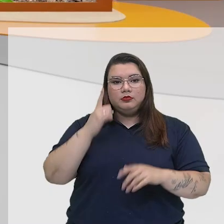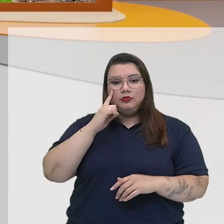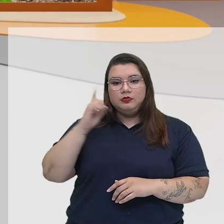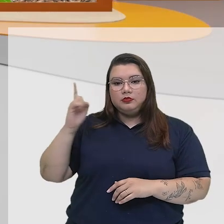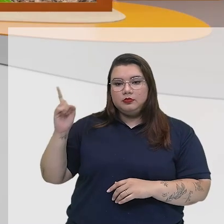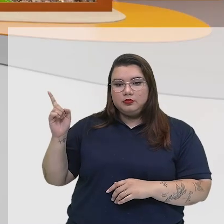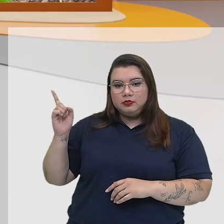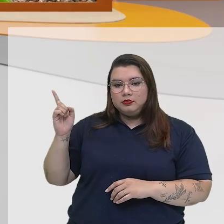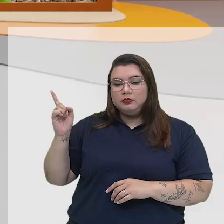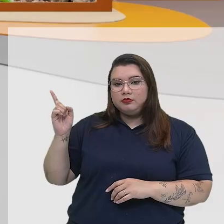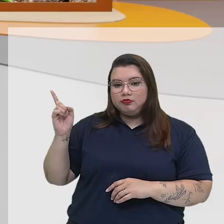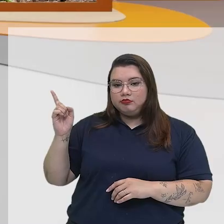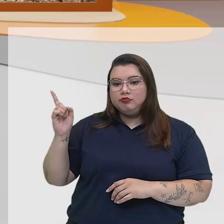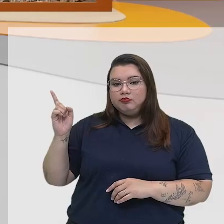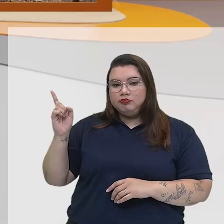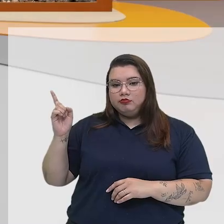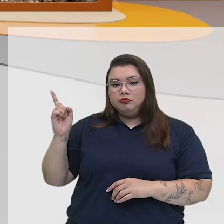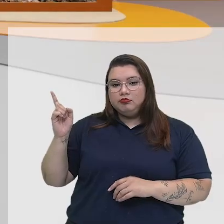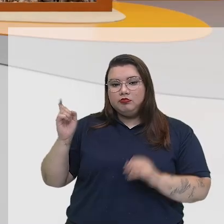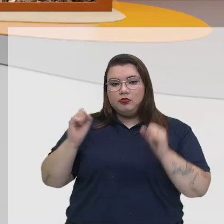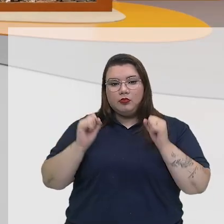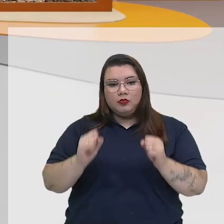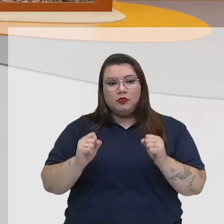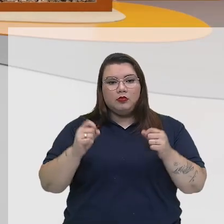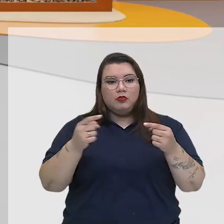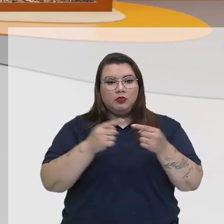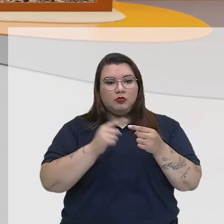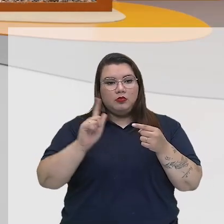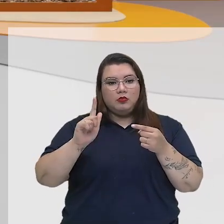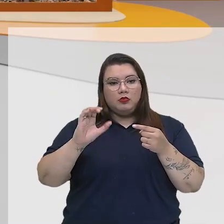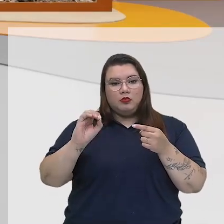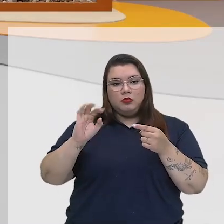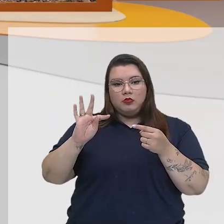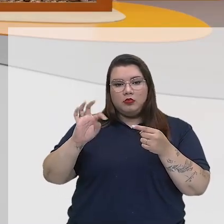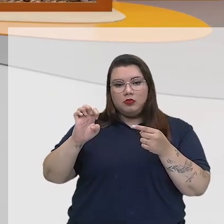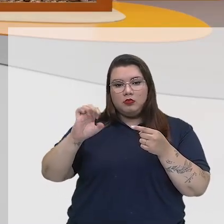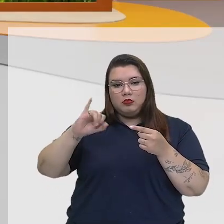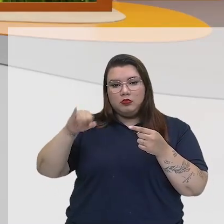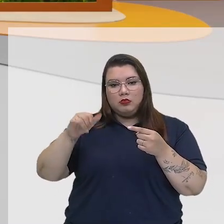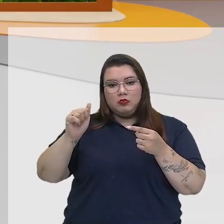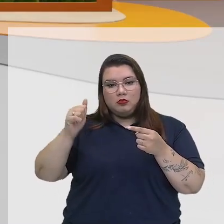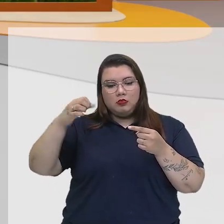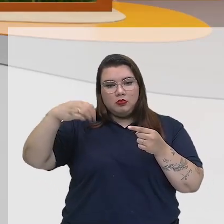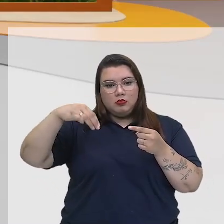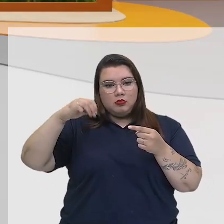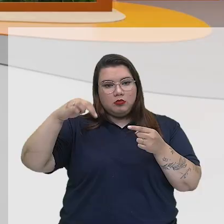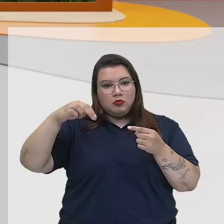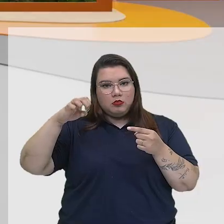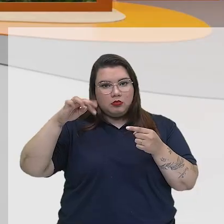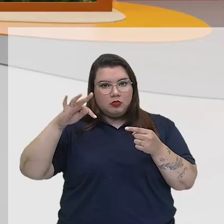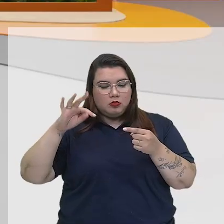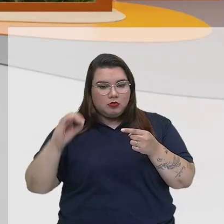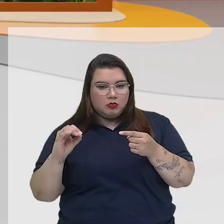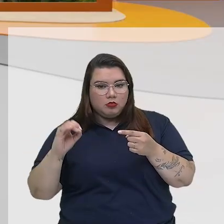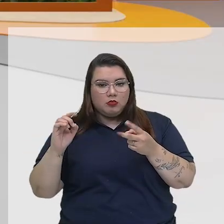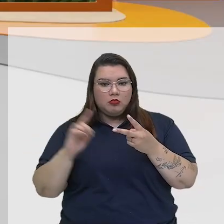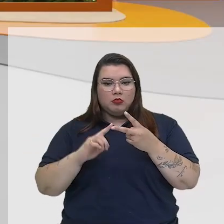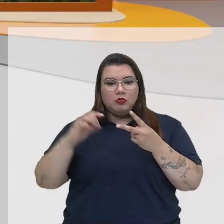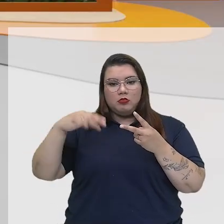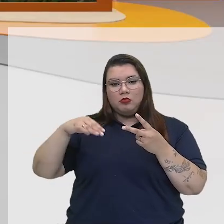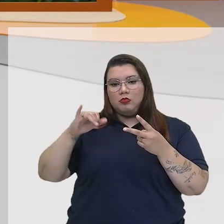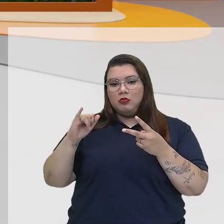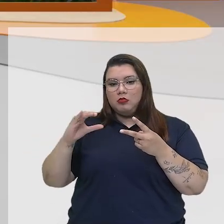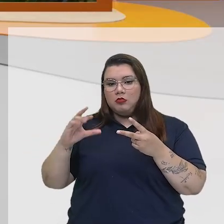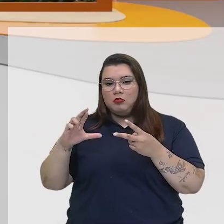tá? Essa irrigação localizada, gente, ela pode ser por uma irrigação por gotejamento, realmente por gotas ocorrendo ali,